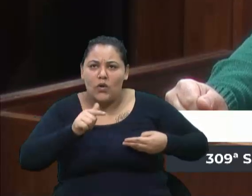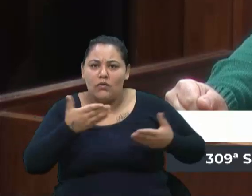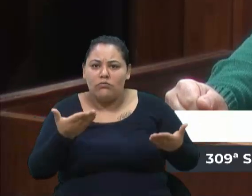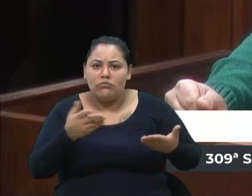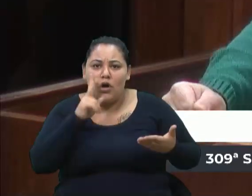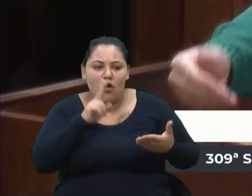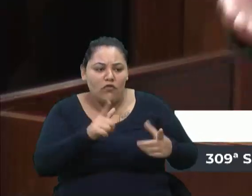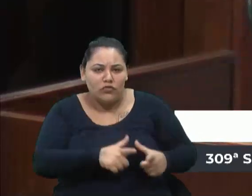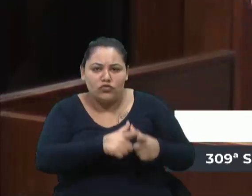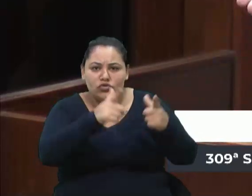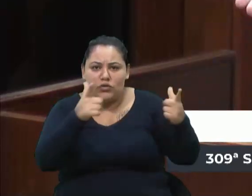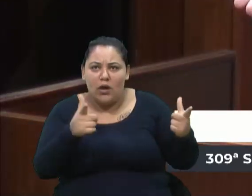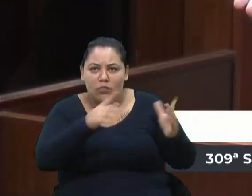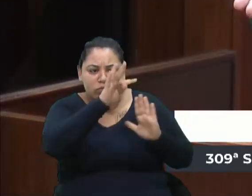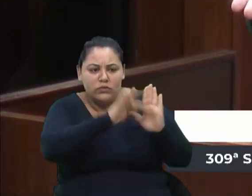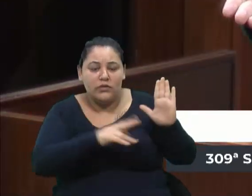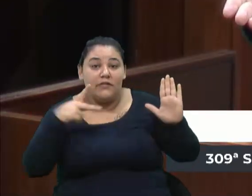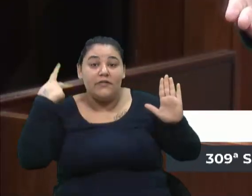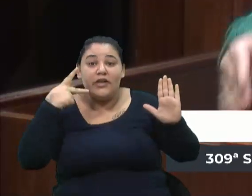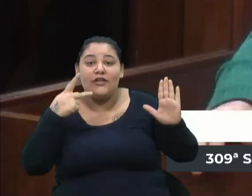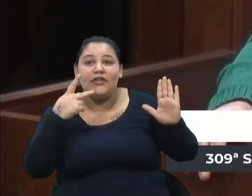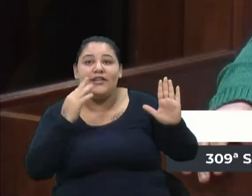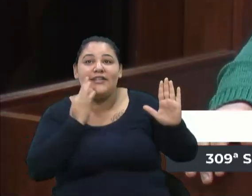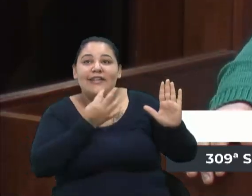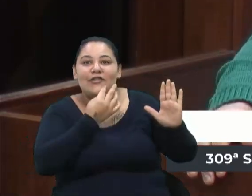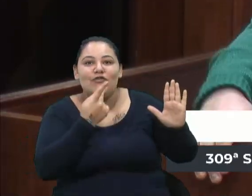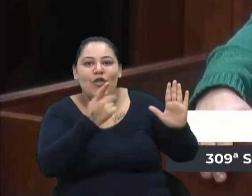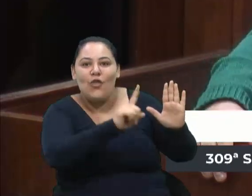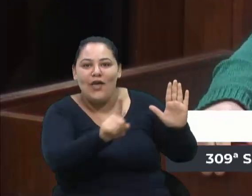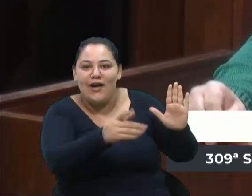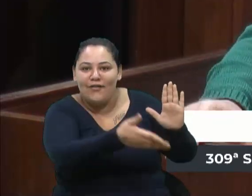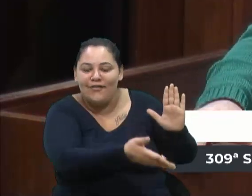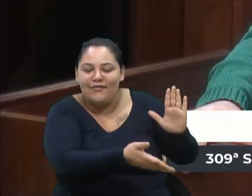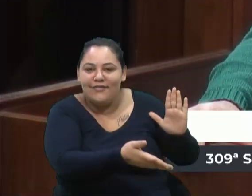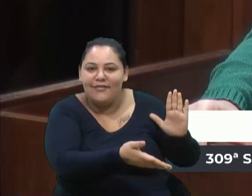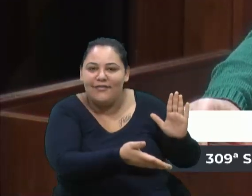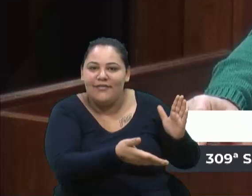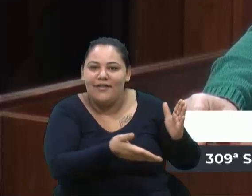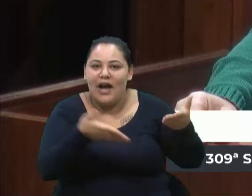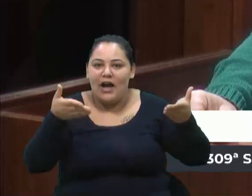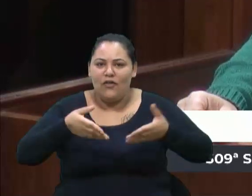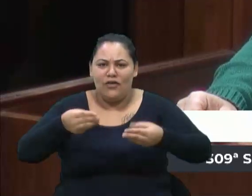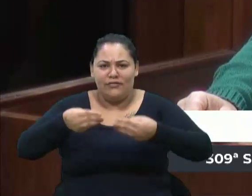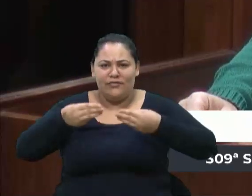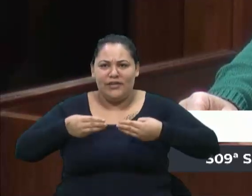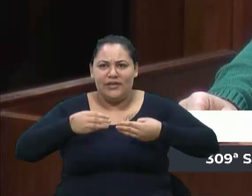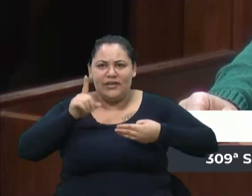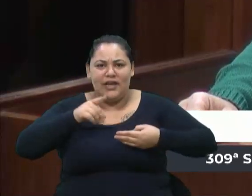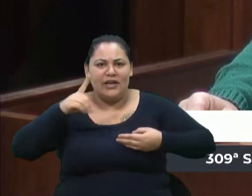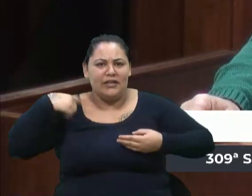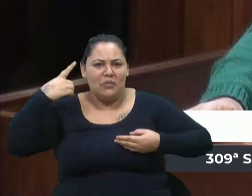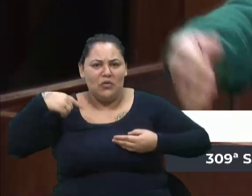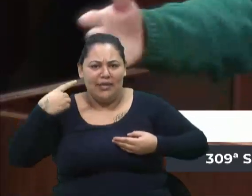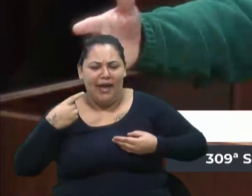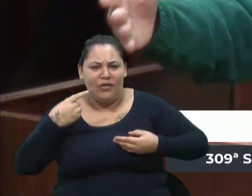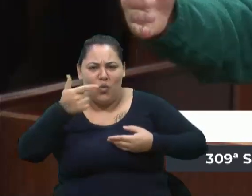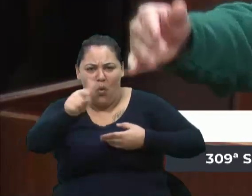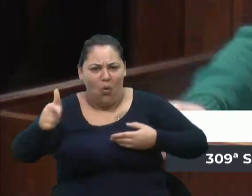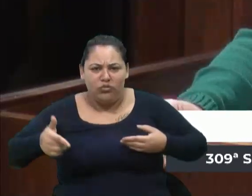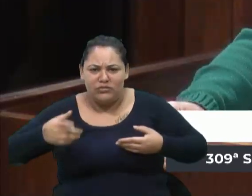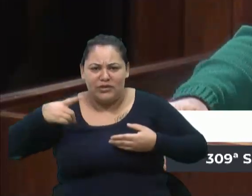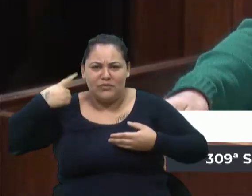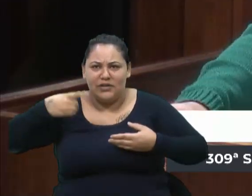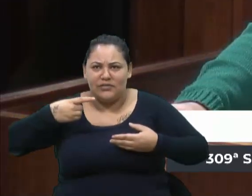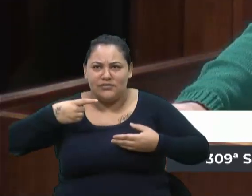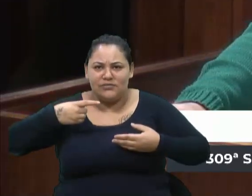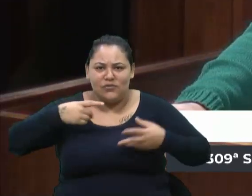vi uma matéria no jornal A Tarde vereadora Tatiane diz que não agora eu vi uma Emenda que é do deputado bom gás e do Heitor chu foram convidados